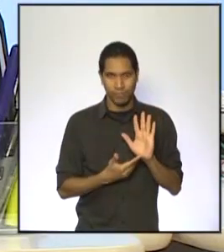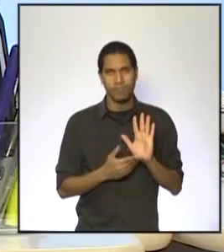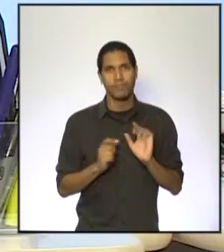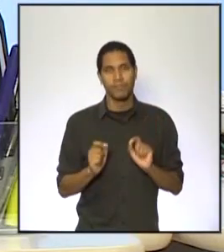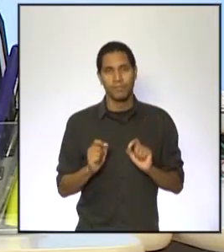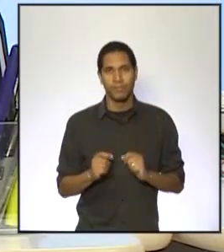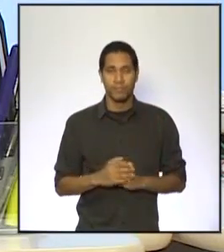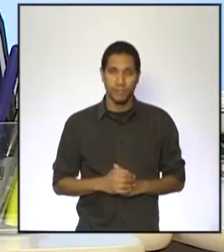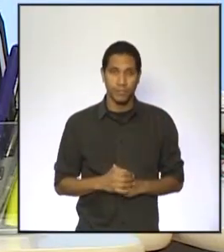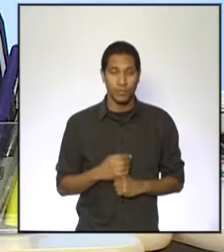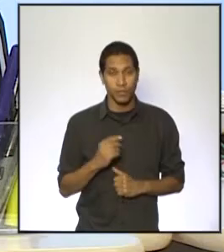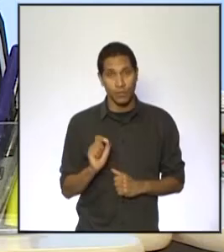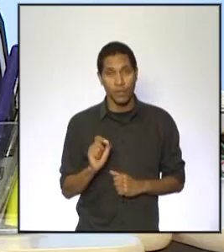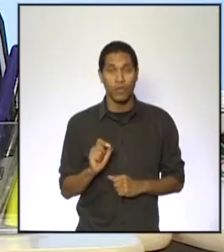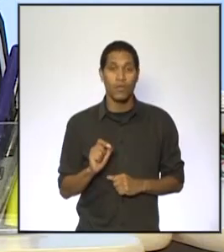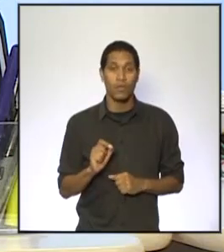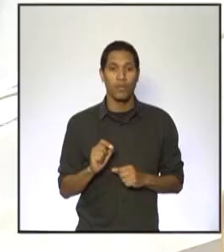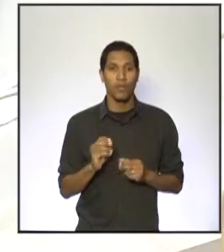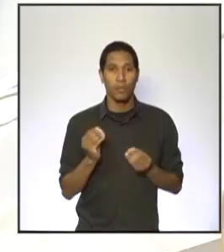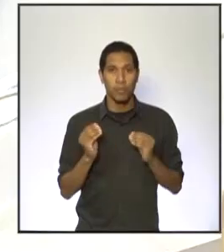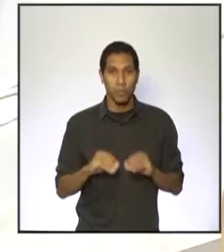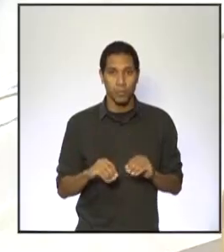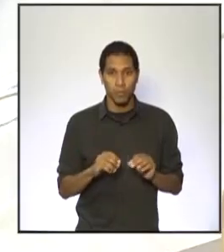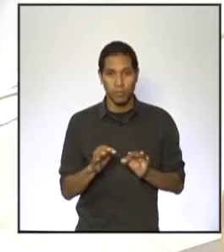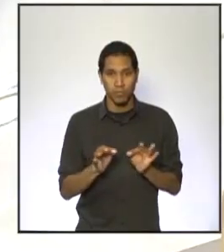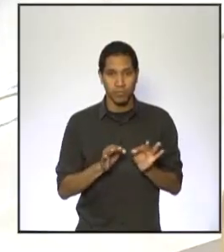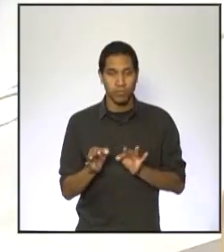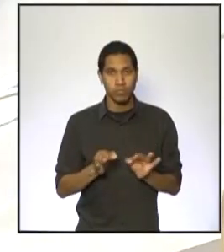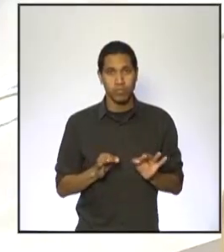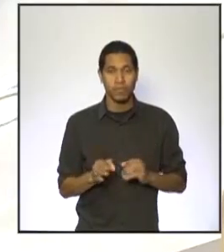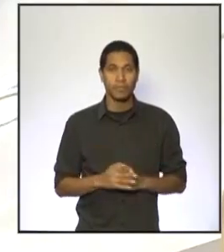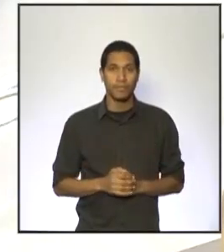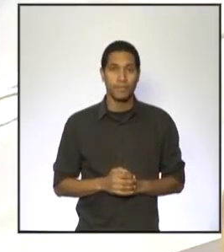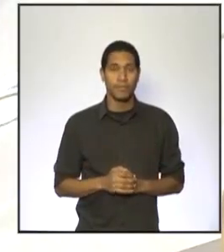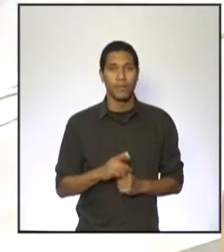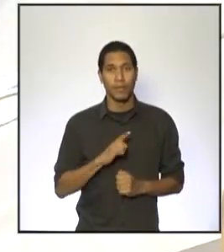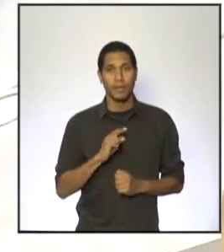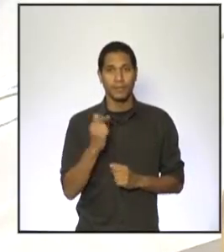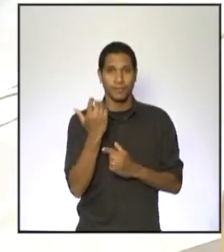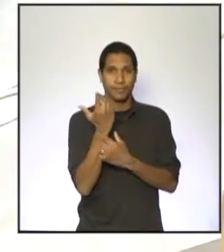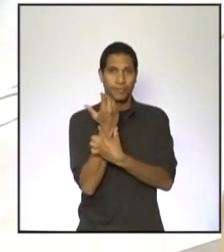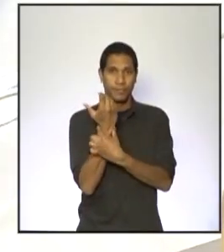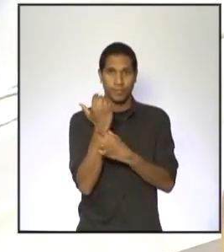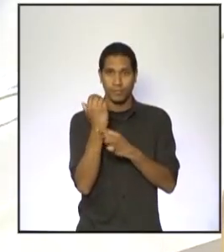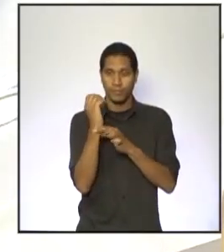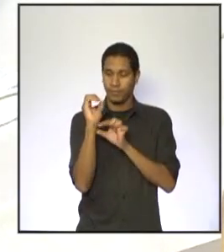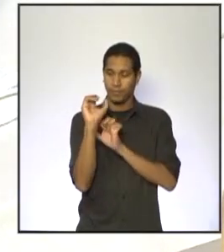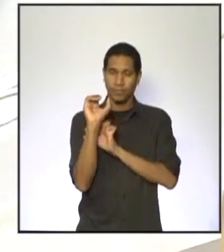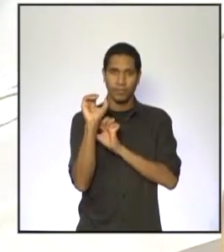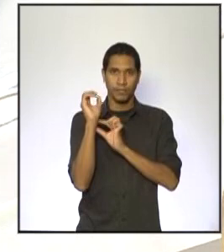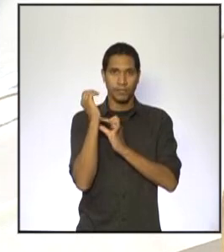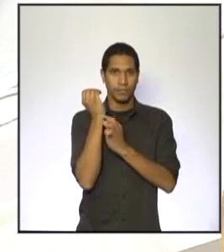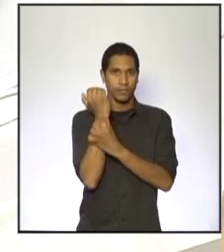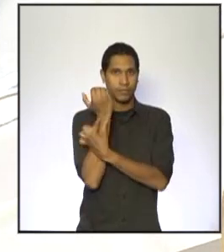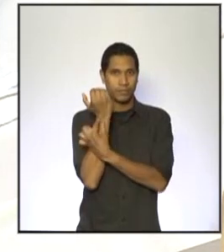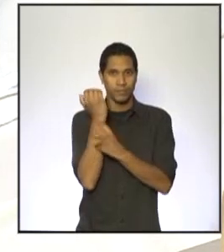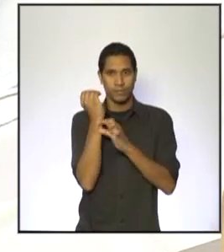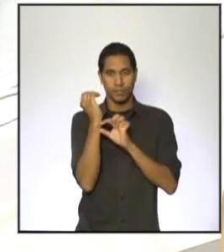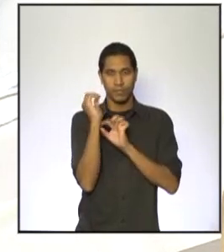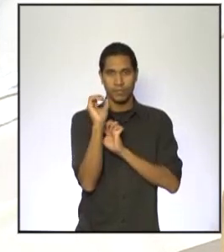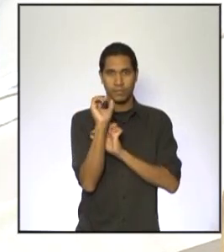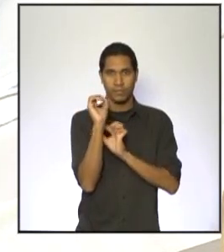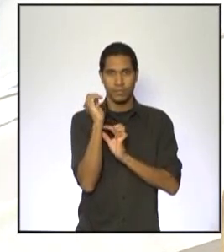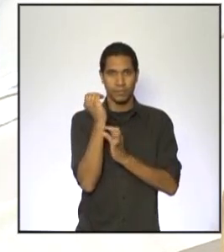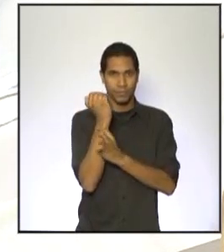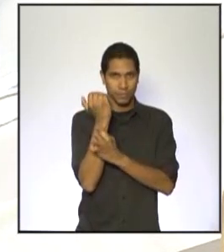vou reproduzir aqui como se fosse o punho, para poder fazer esse encaixe da mão. Vou fazer uma mão um pouco diferente